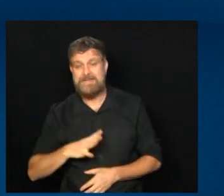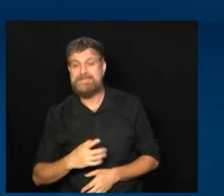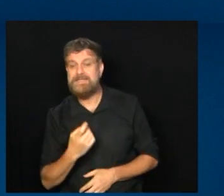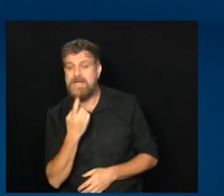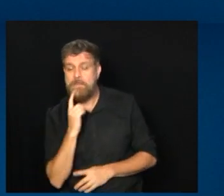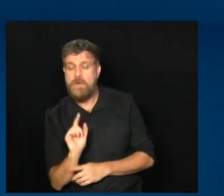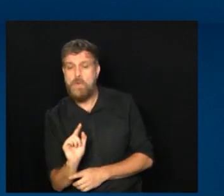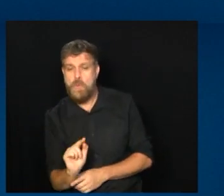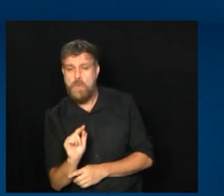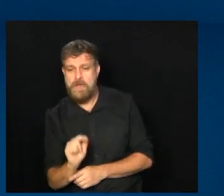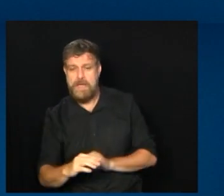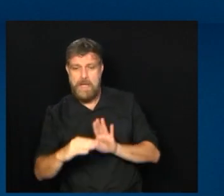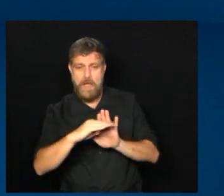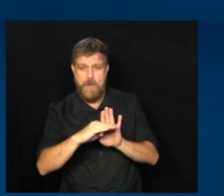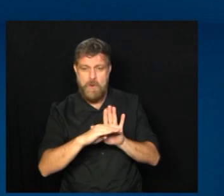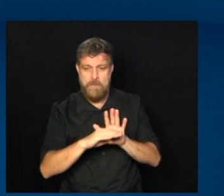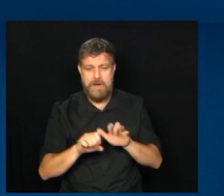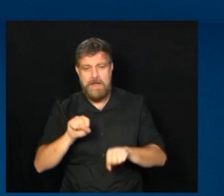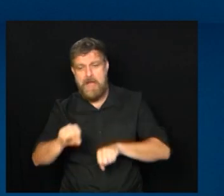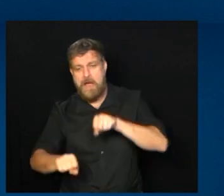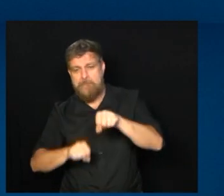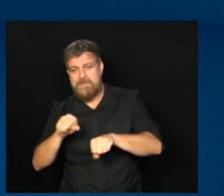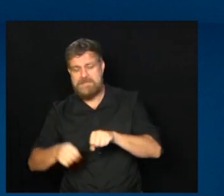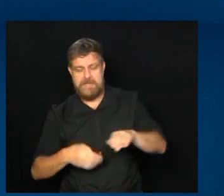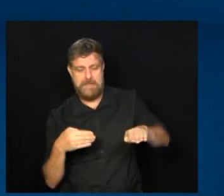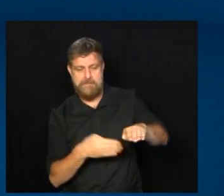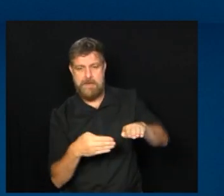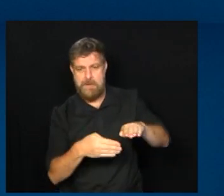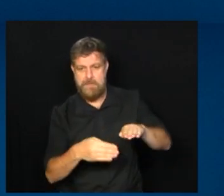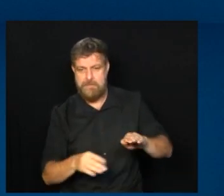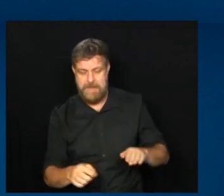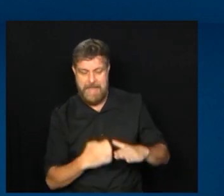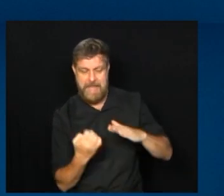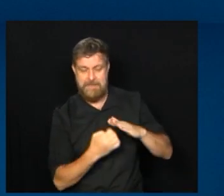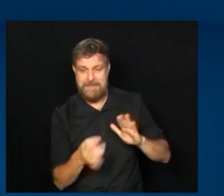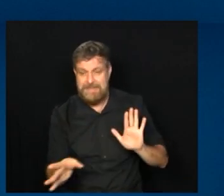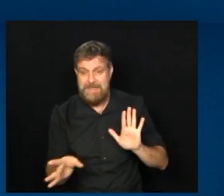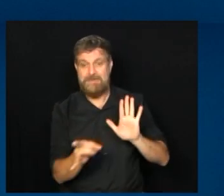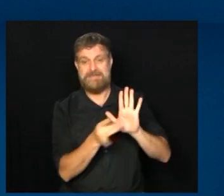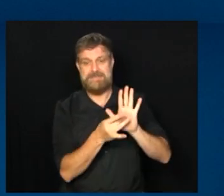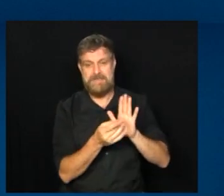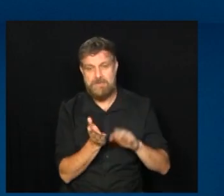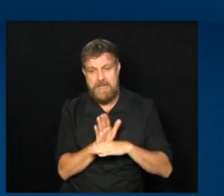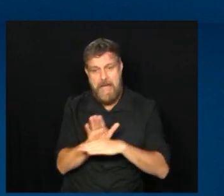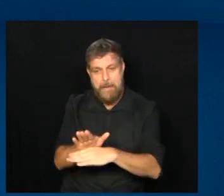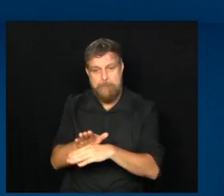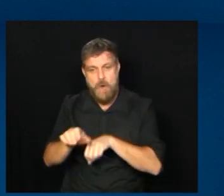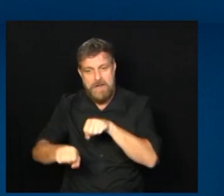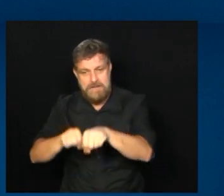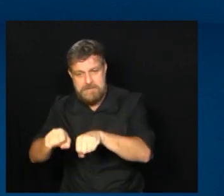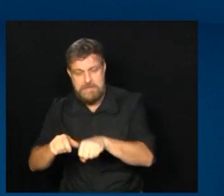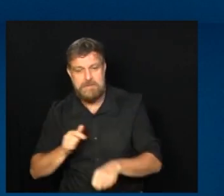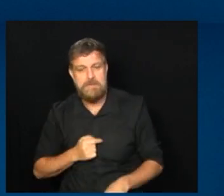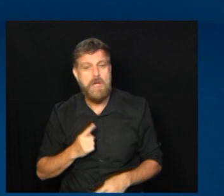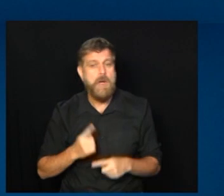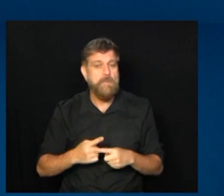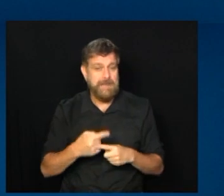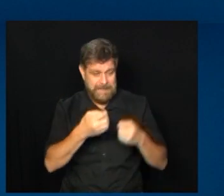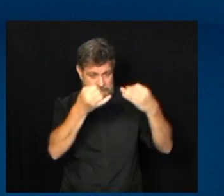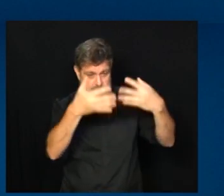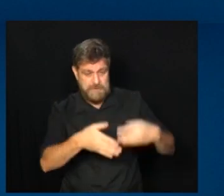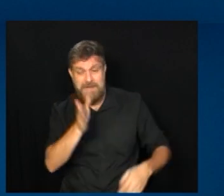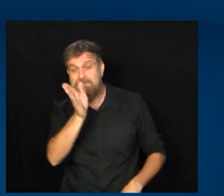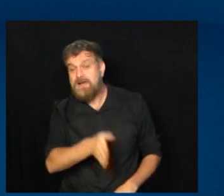de Campinas o programa Voo de Bicicleta e o selo Empresa Amiga do Ciclista. Entre as razões apontadas para o